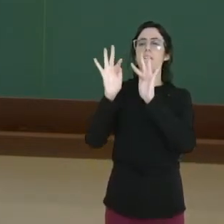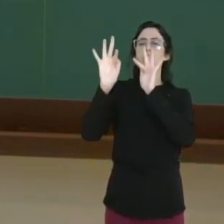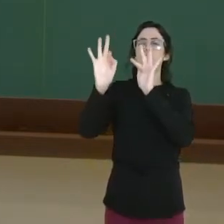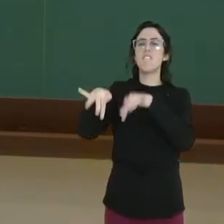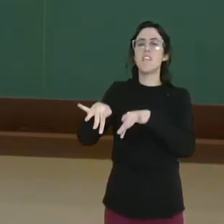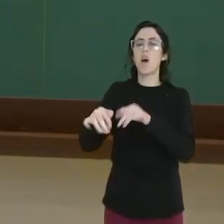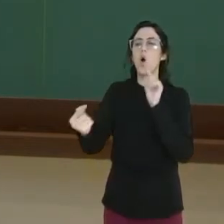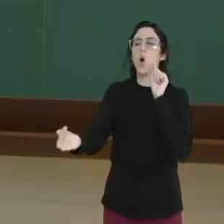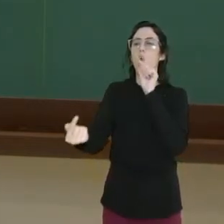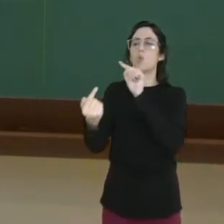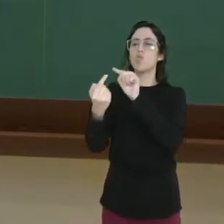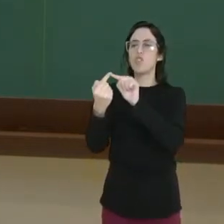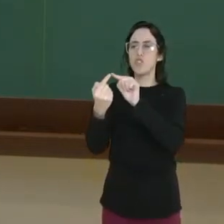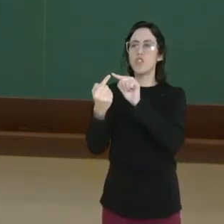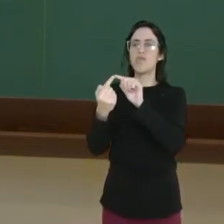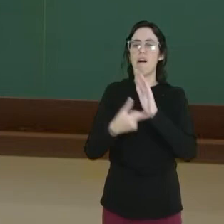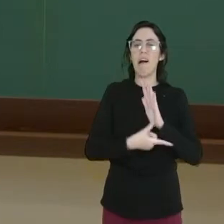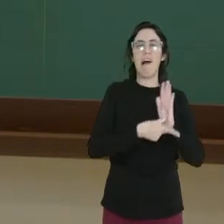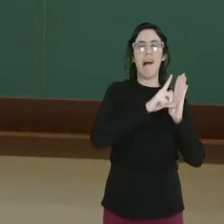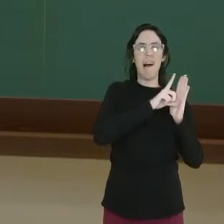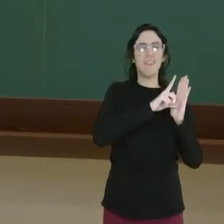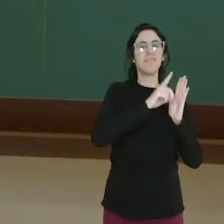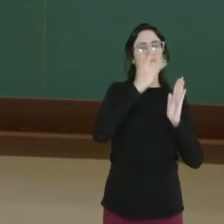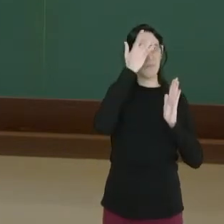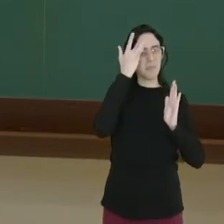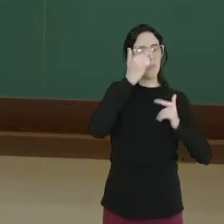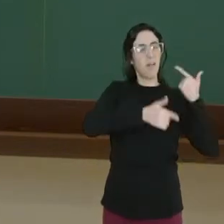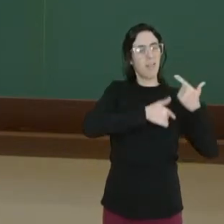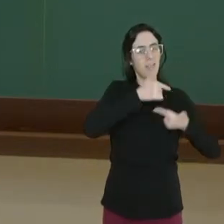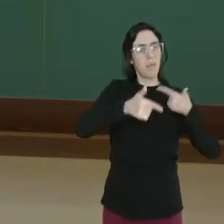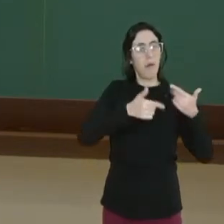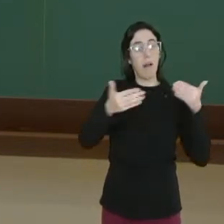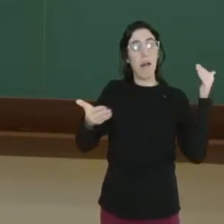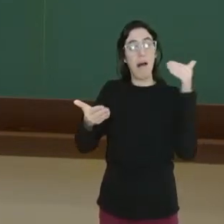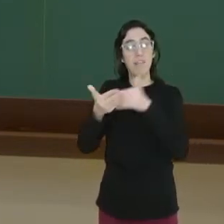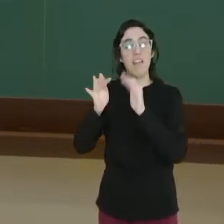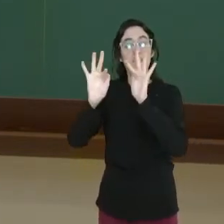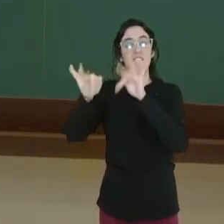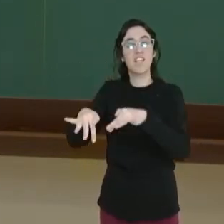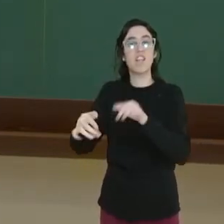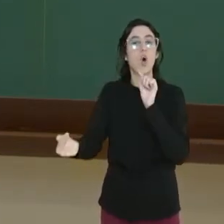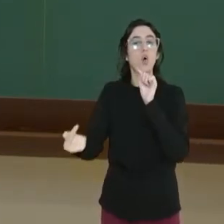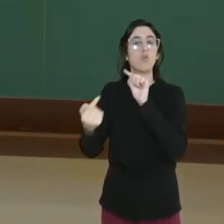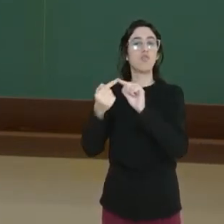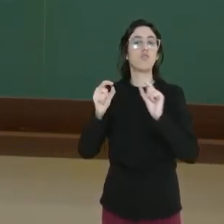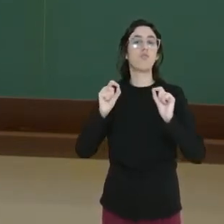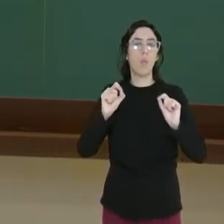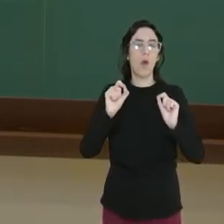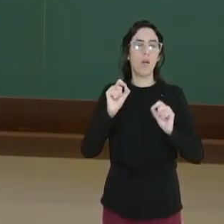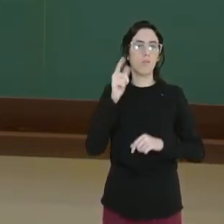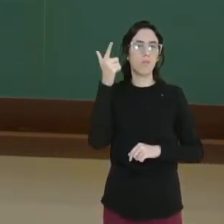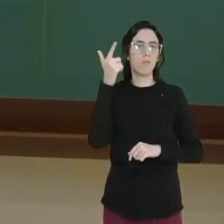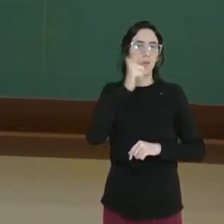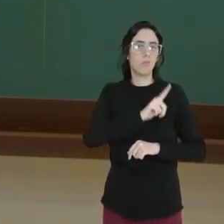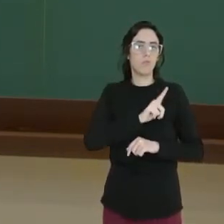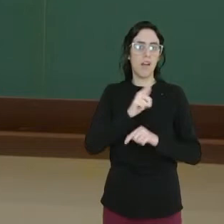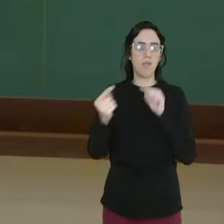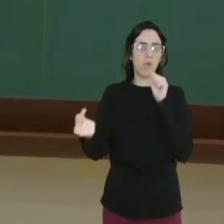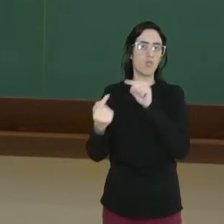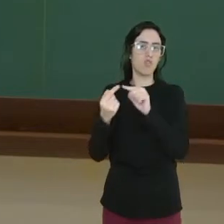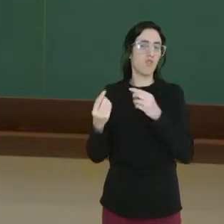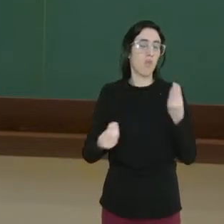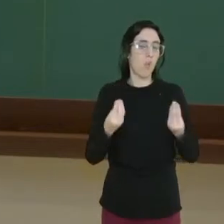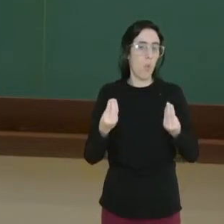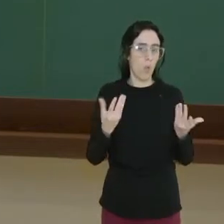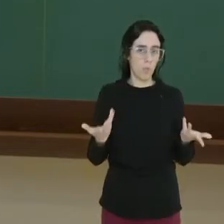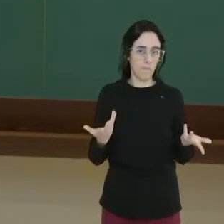ação justifica as condutas, aquilo que o governante realiza para alcançar aquela finalidade,